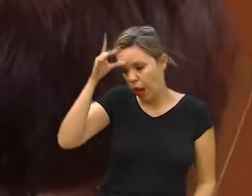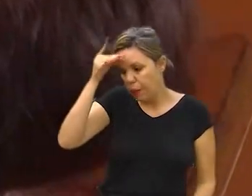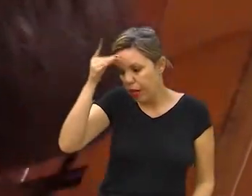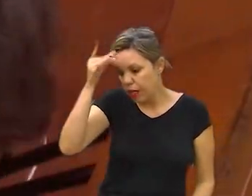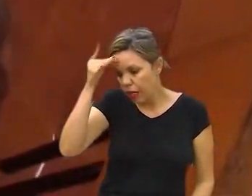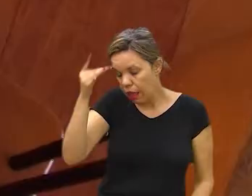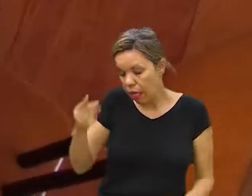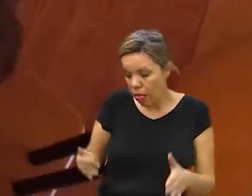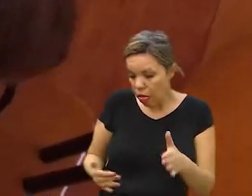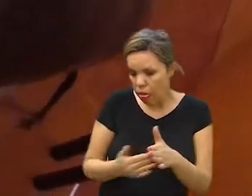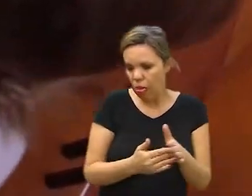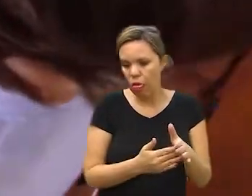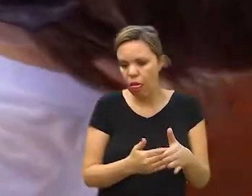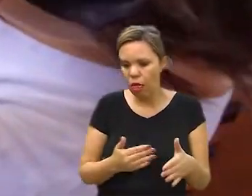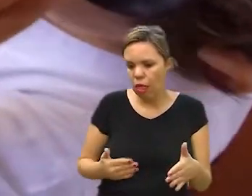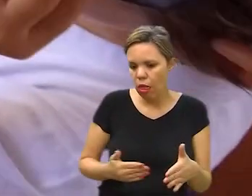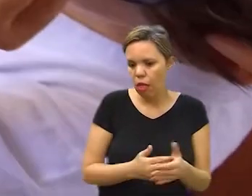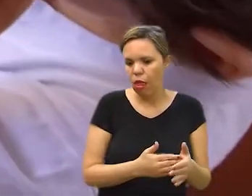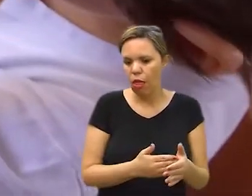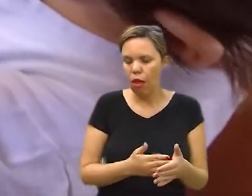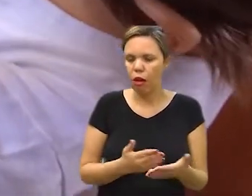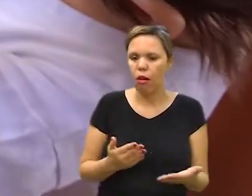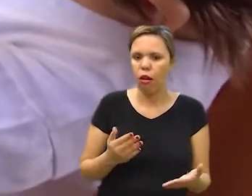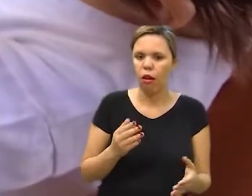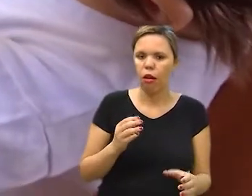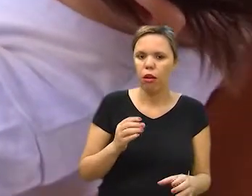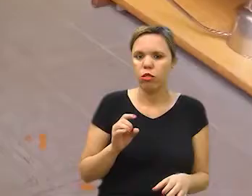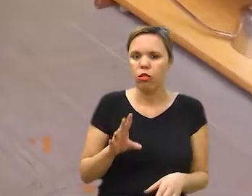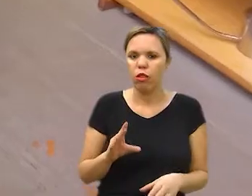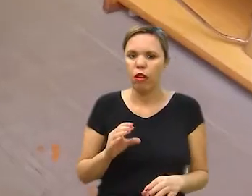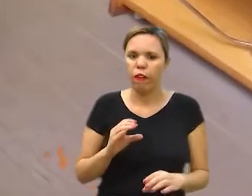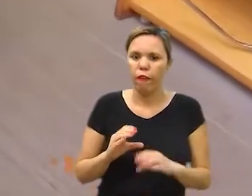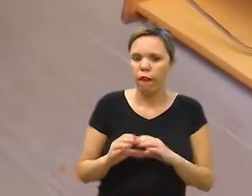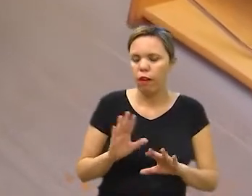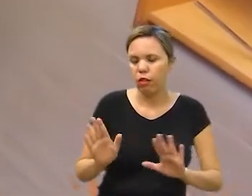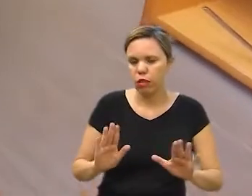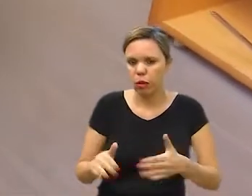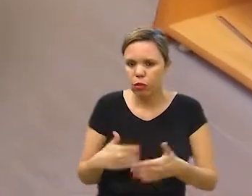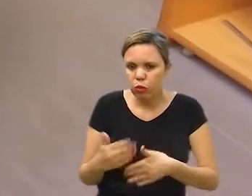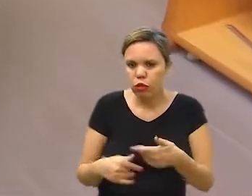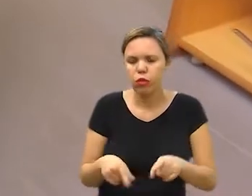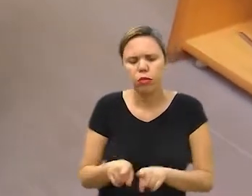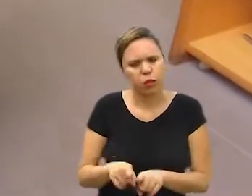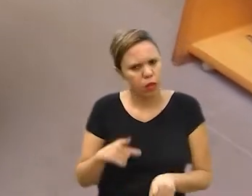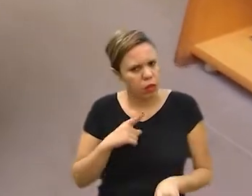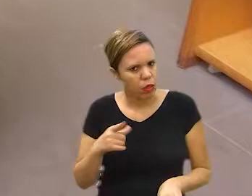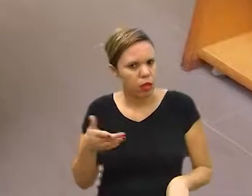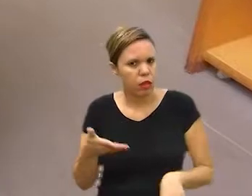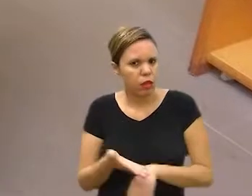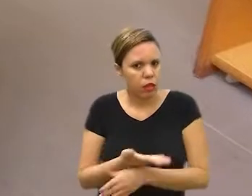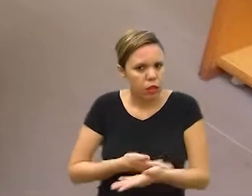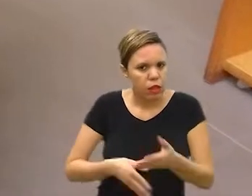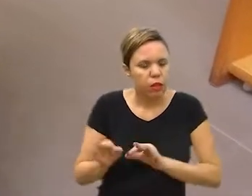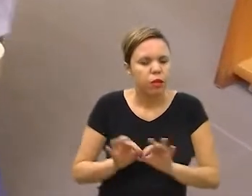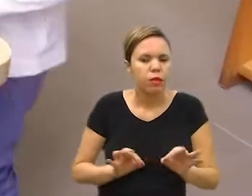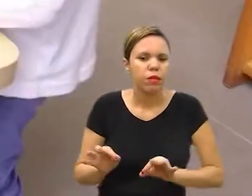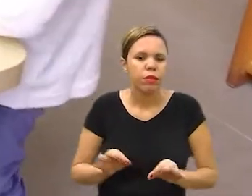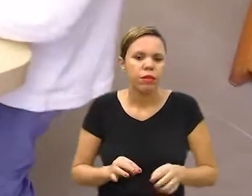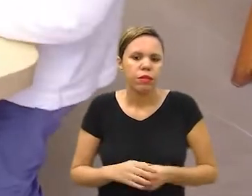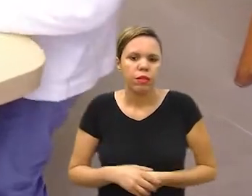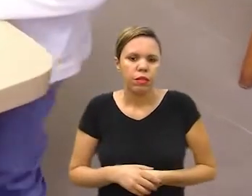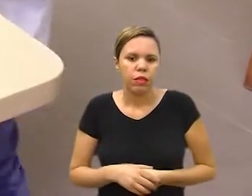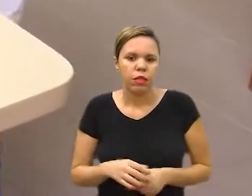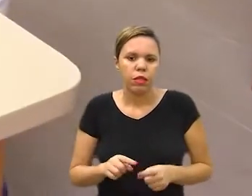a muralha, como ele estava falando, de ficar intervindo todo o tempo. Eu brinco que ele tem que também entrar nessa preparação, né? Porque senão